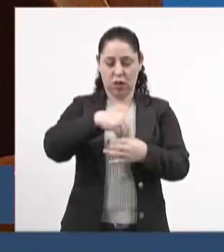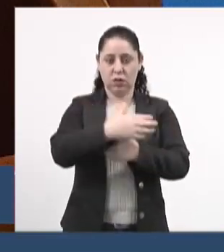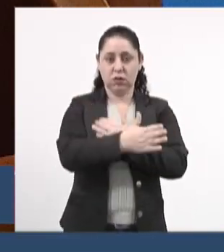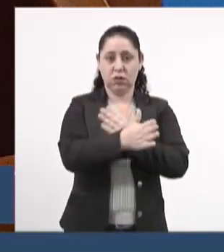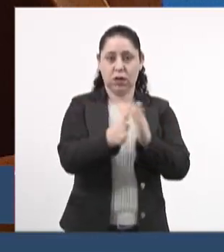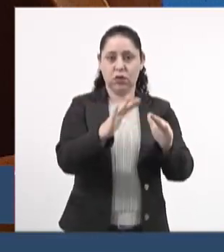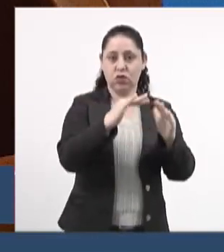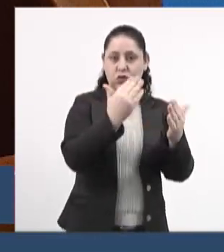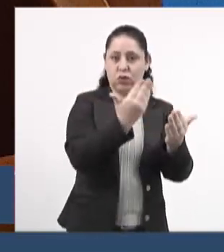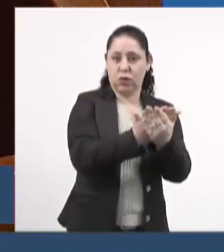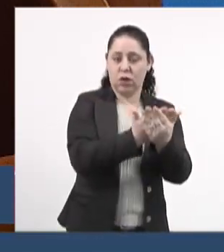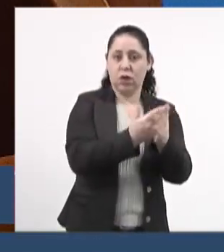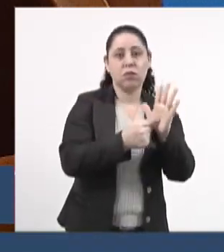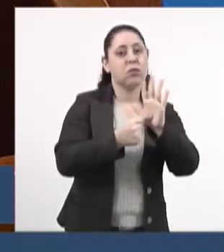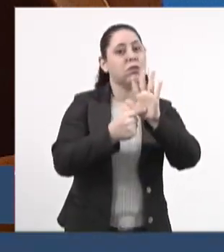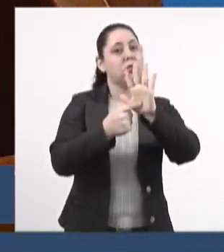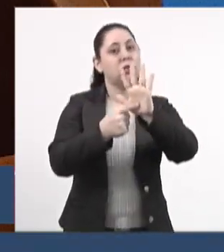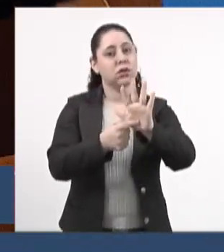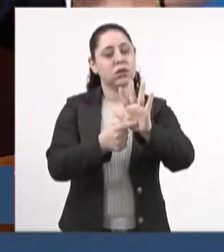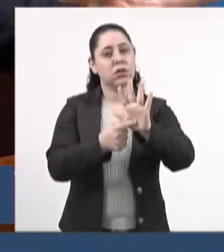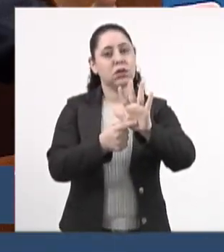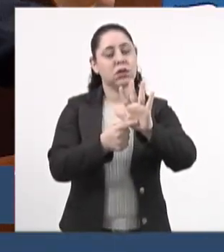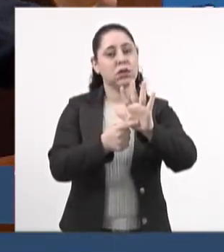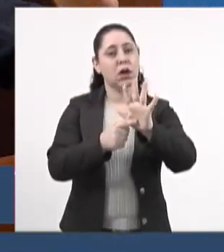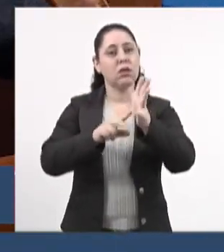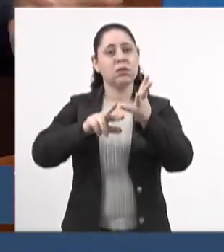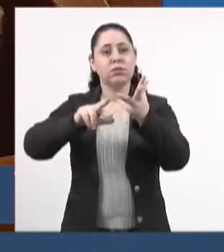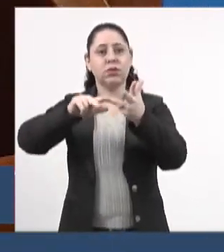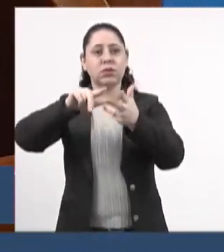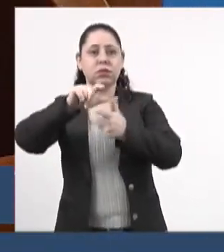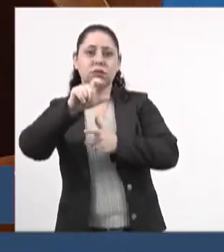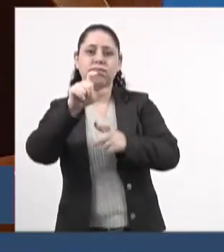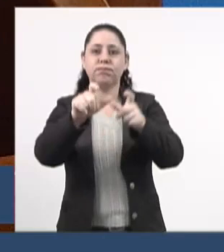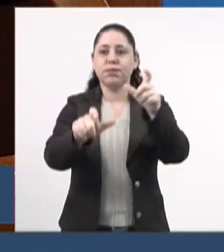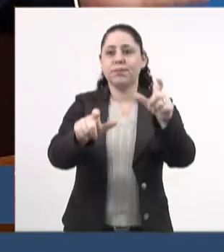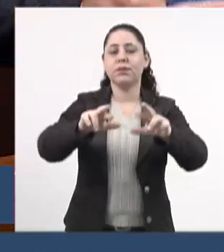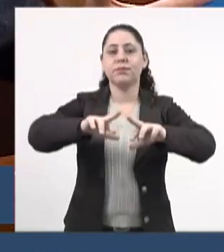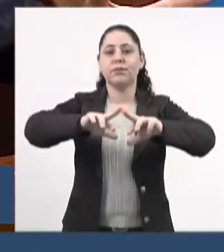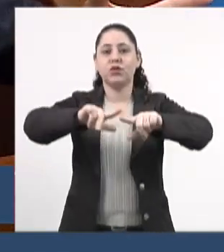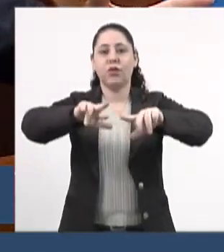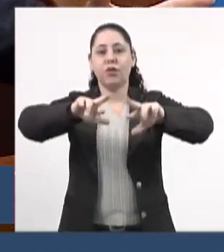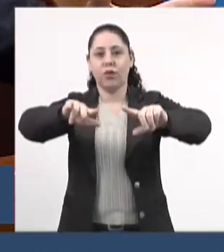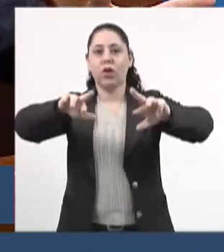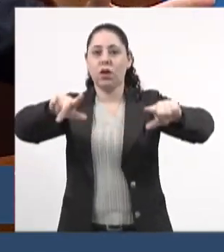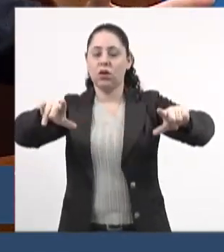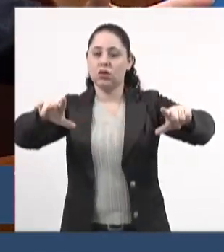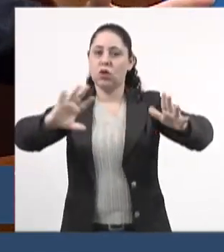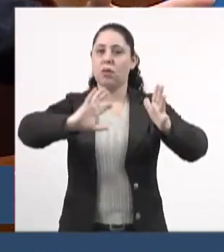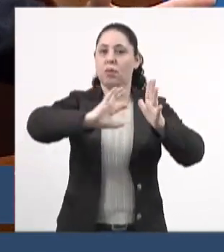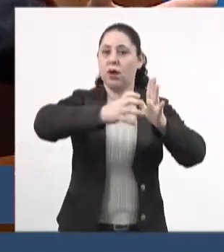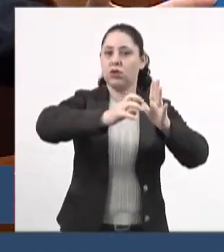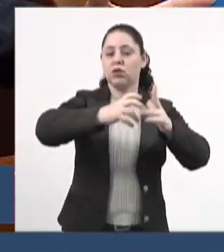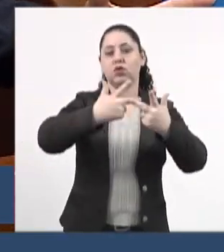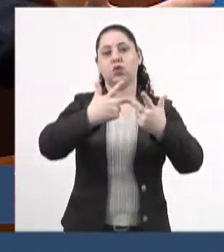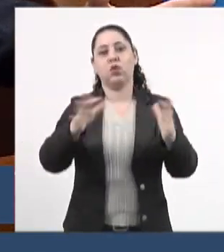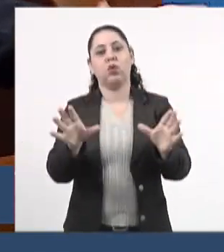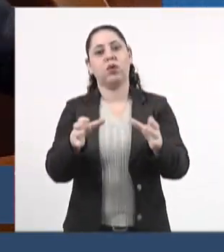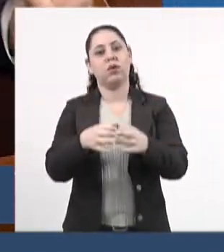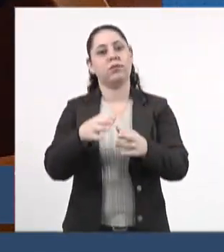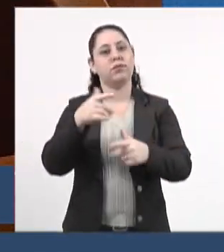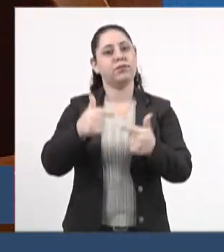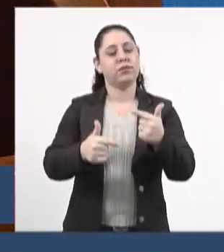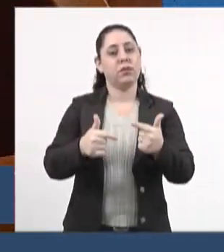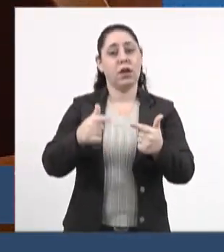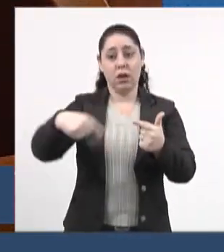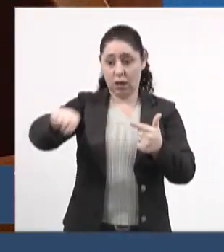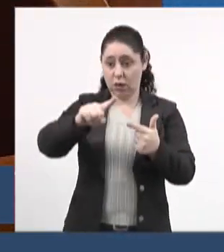de aula, mostrando as várias vertentes, as várias correntes políticas que existem, para